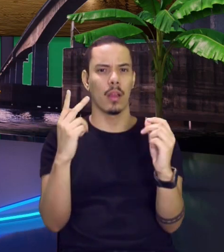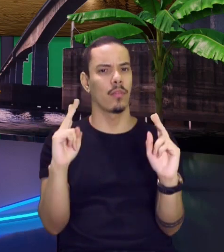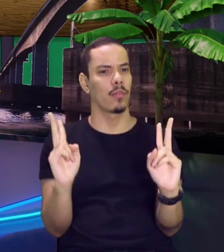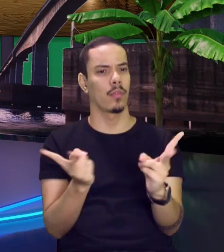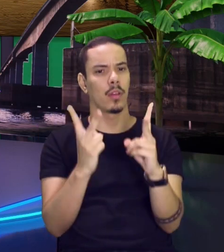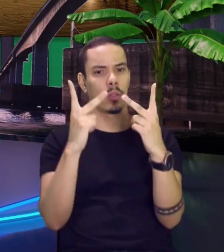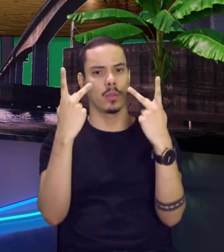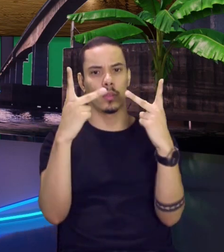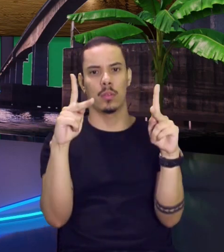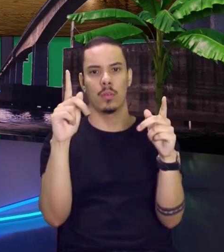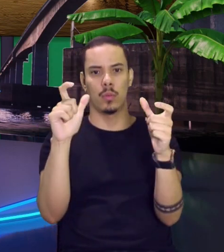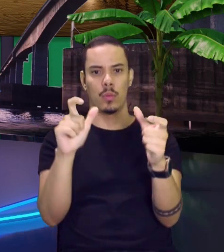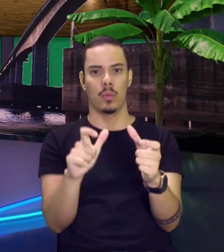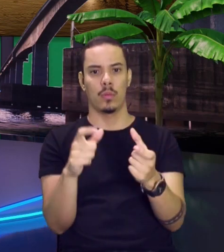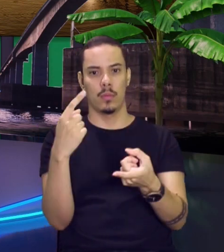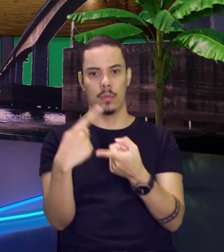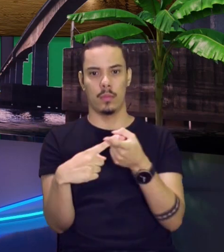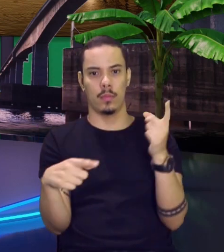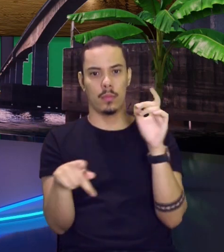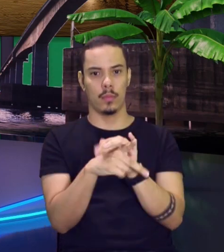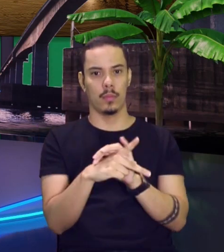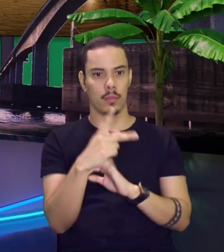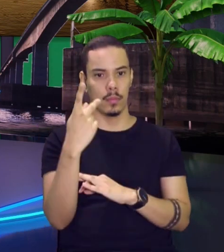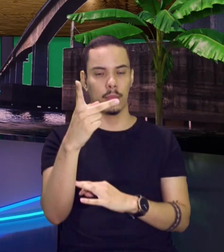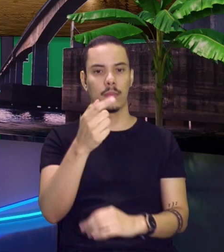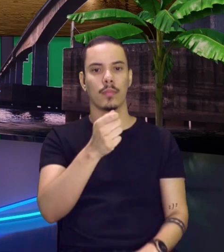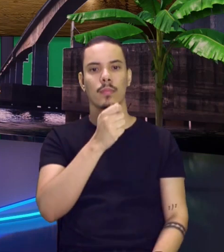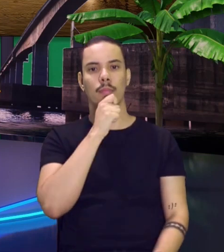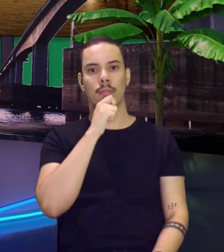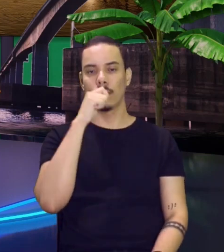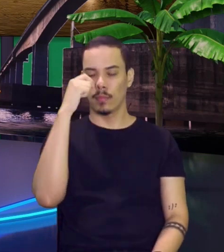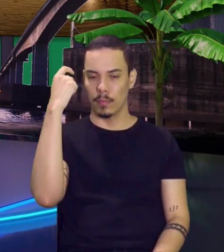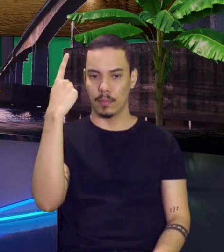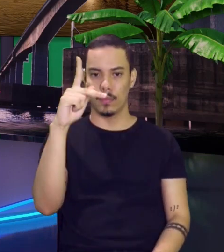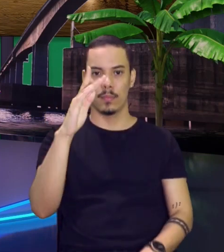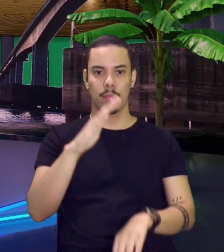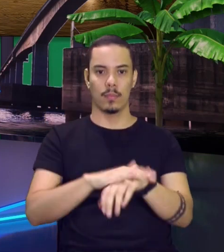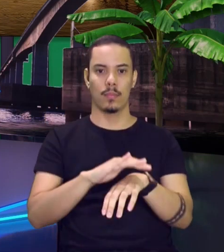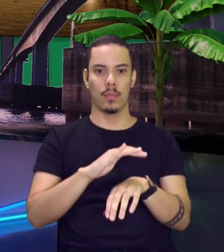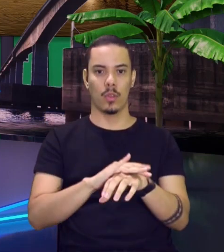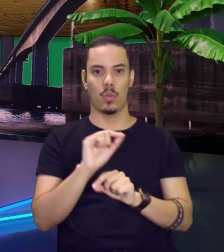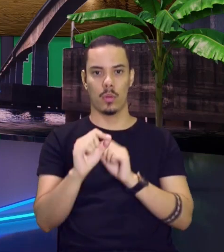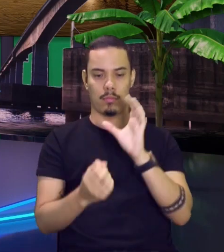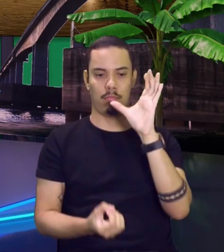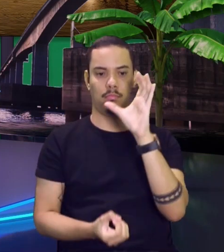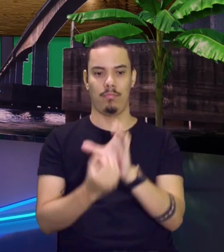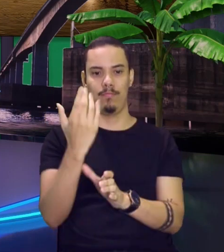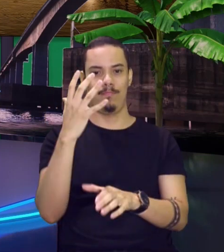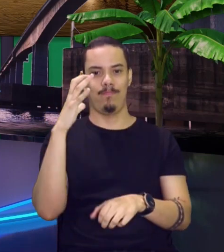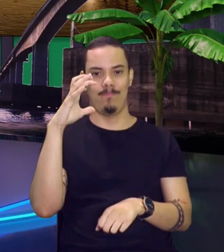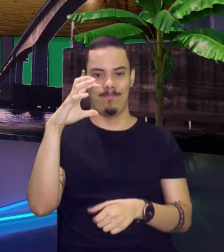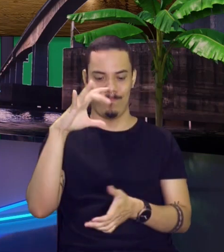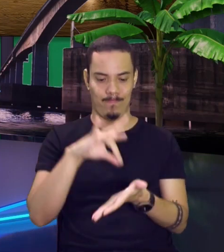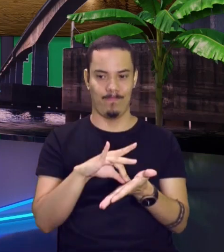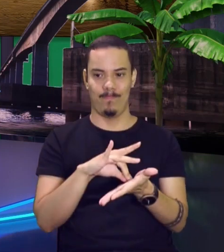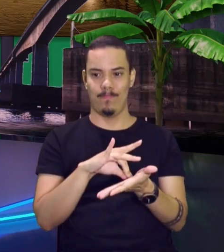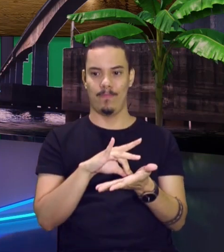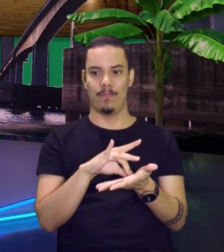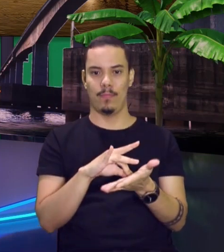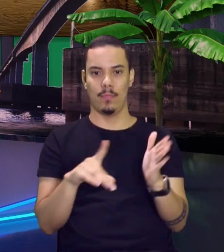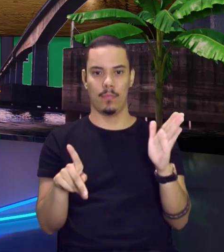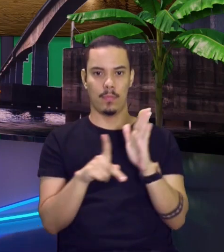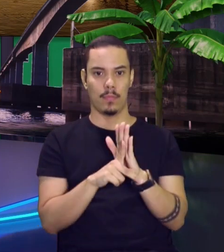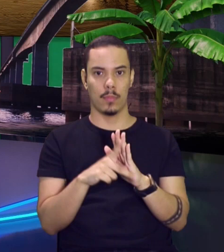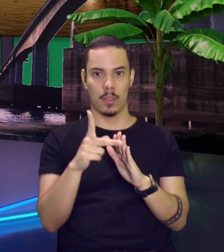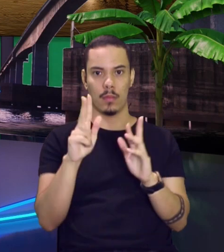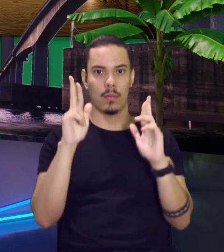tá? Porque seu lugar é onde você tem aquela origem, aquela raiz que você vai